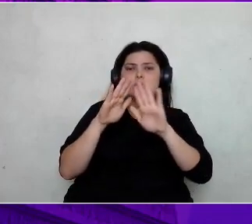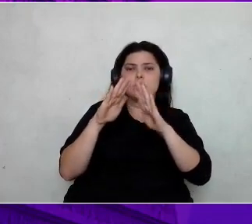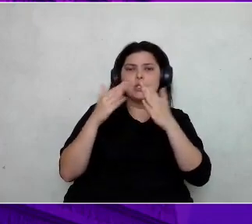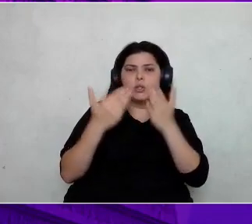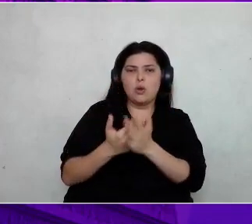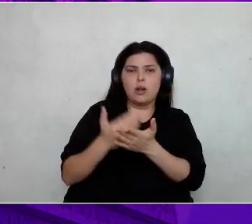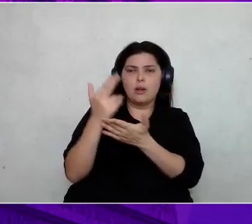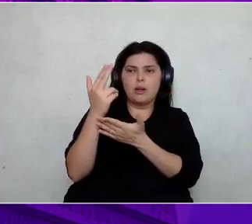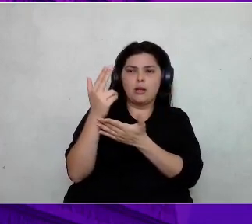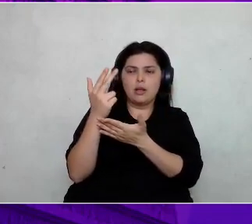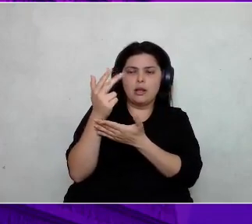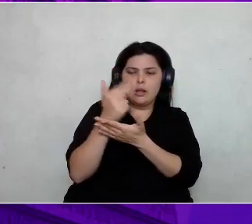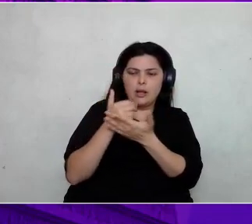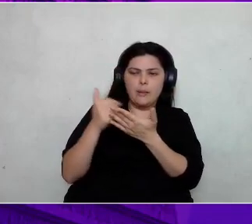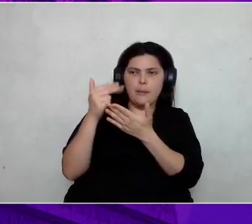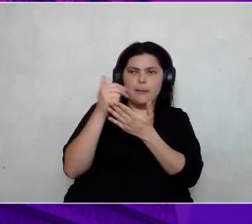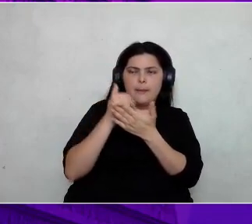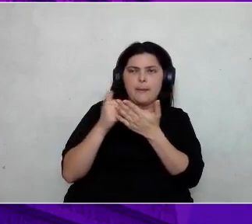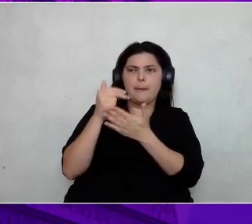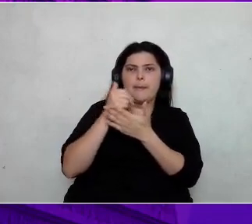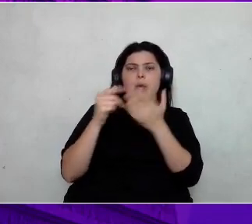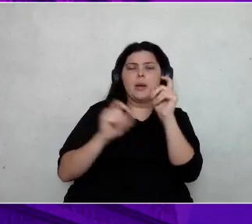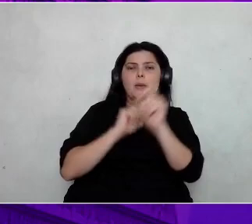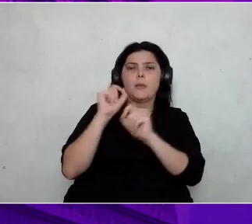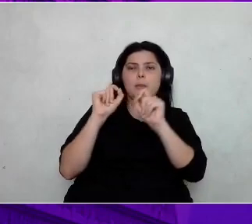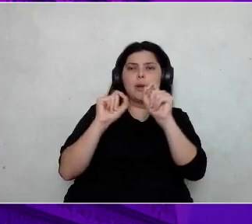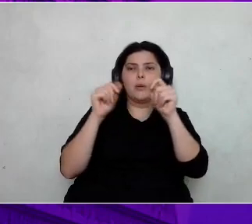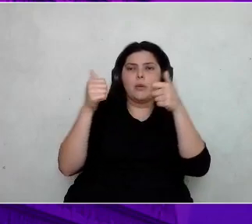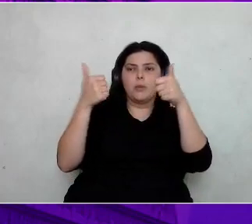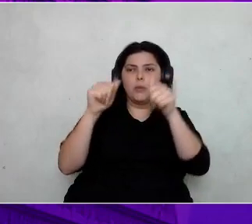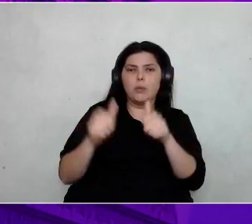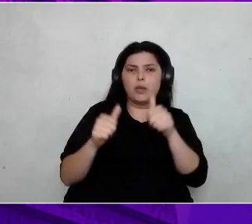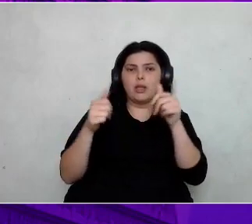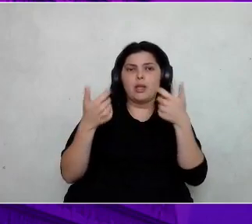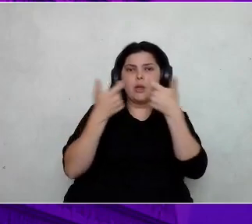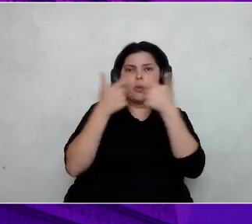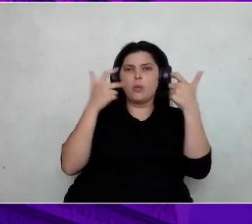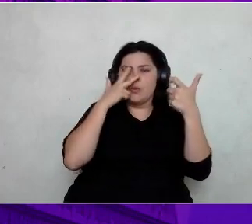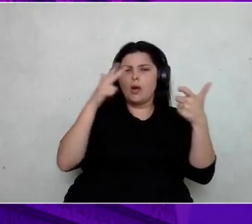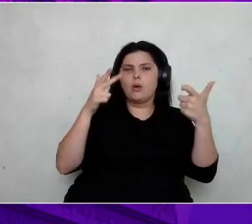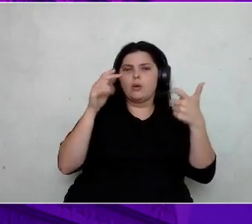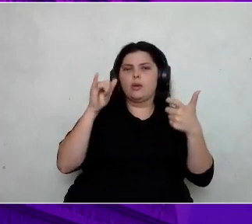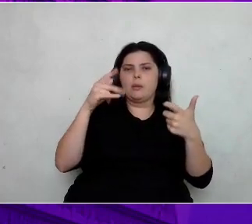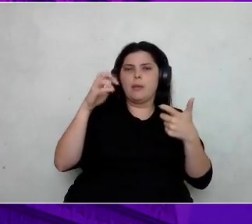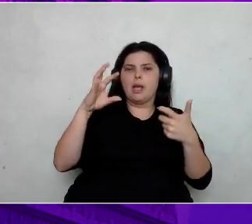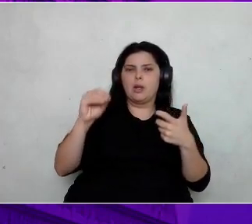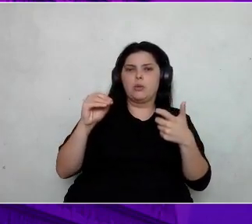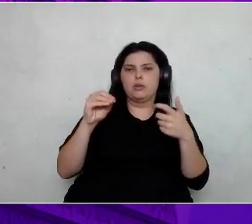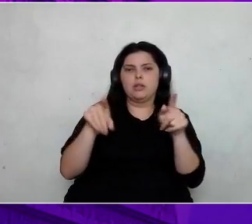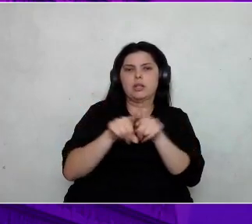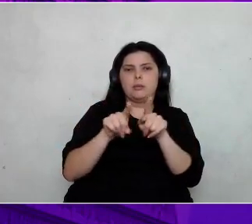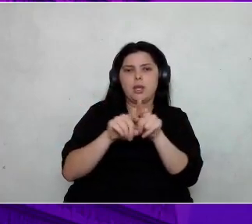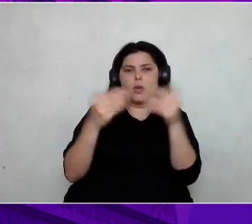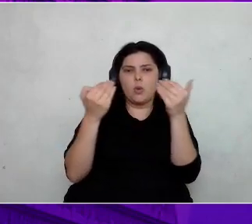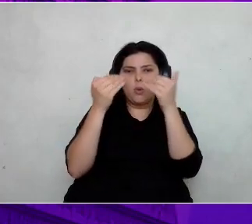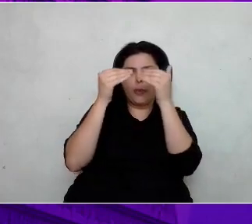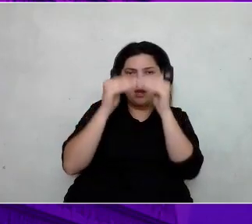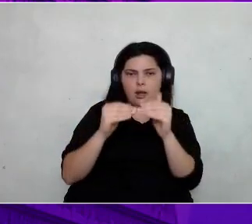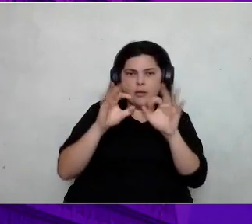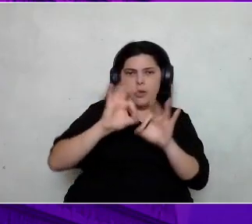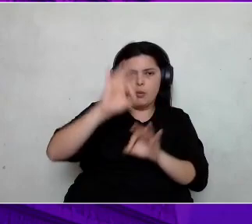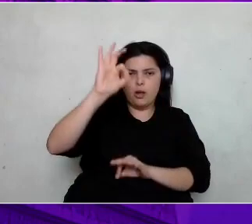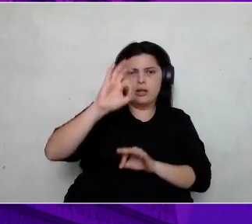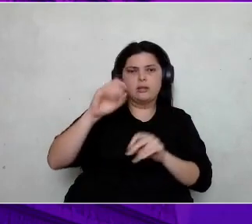levantaram um mapa do império que tinha o tamanho do império e coincidia pontualmente com ele. Menos dedicadas ao estudo